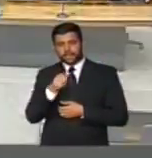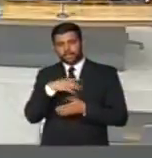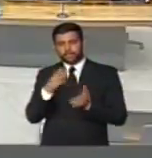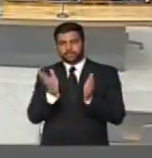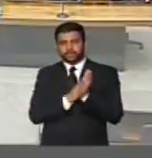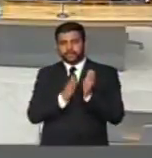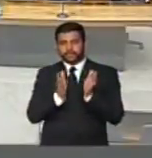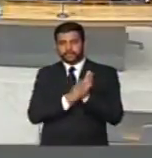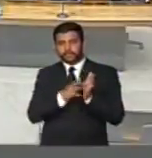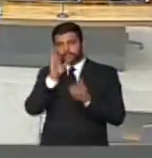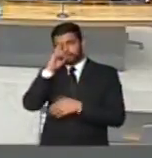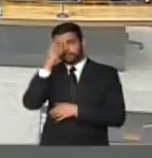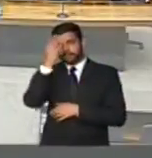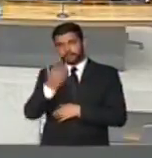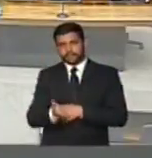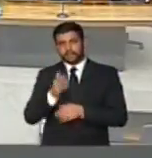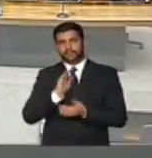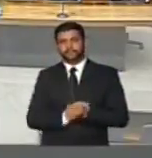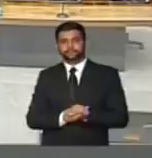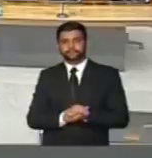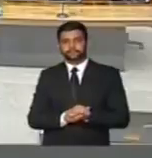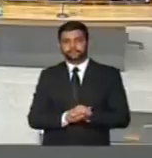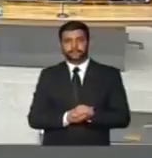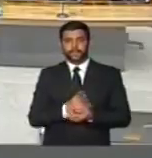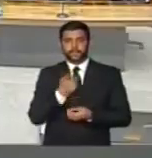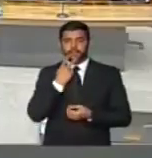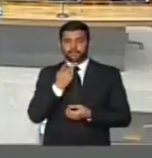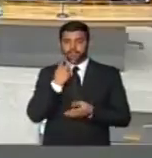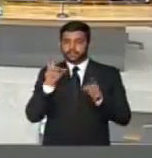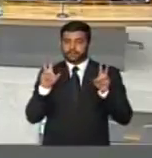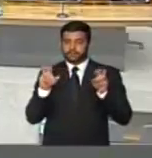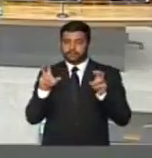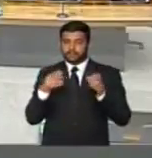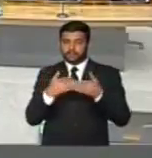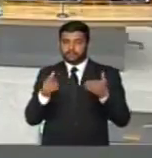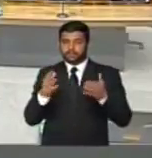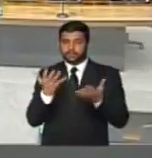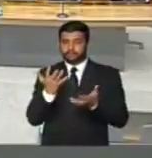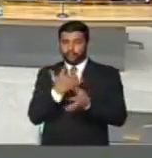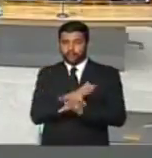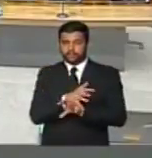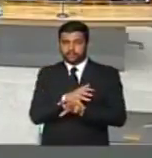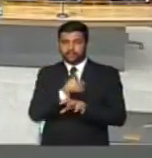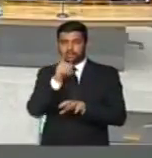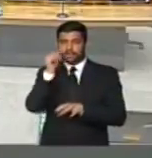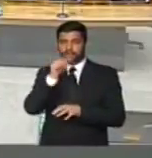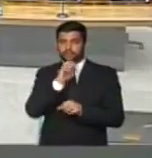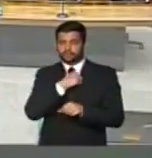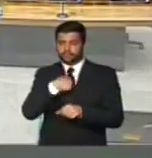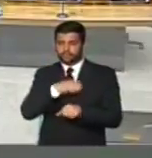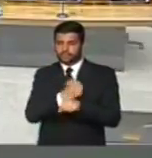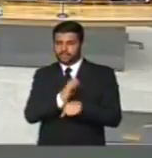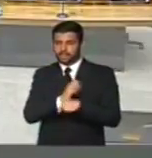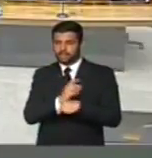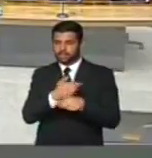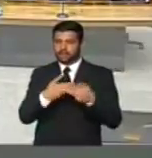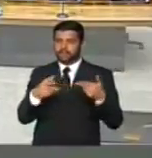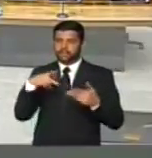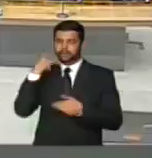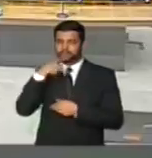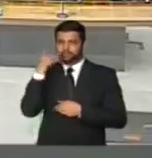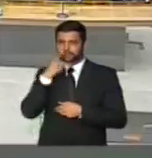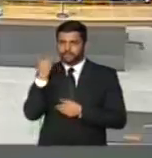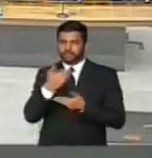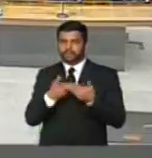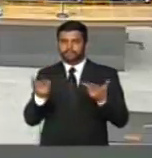parabenizá-lo pelo pronunciamento. Vossa Excelência trata da temática da seca, que é uma questão política. A estiagem é